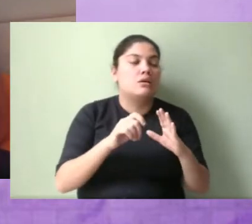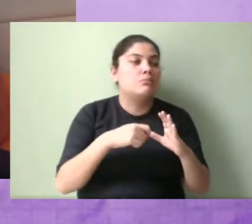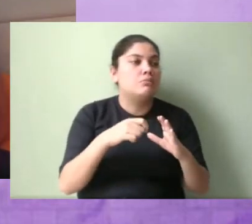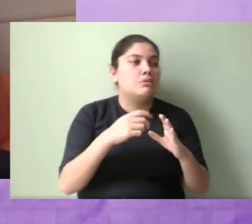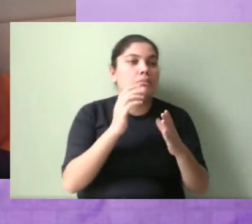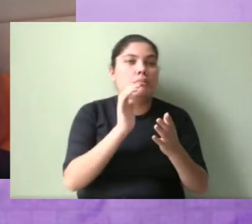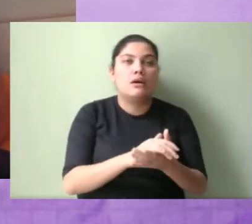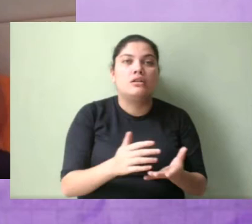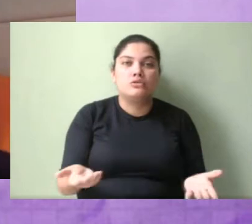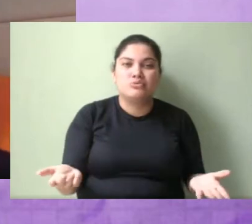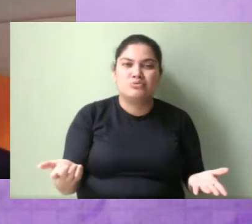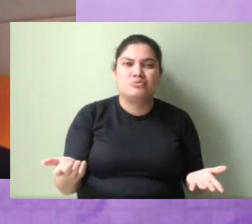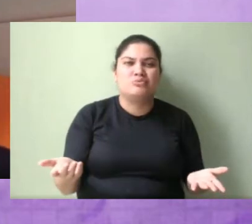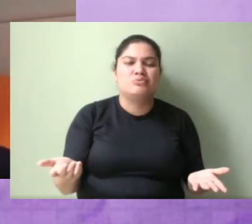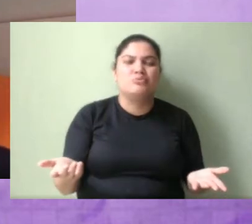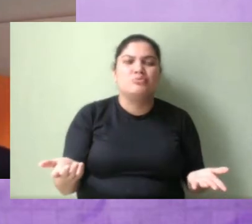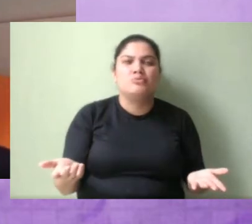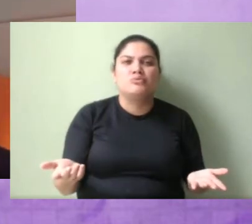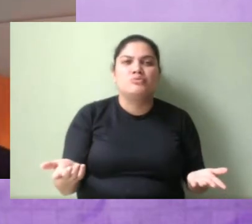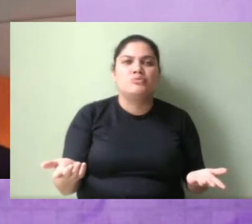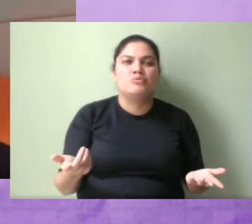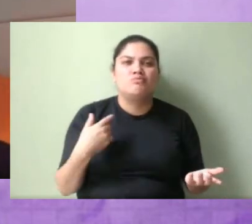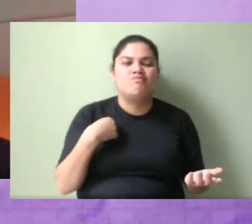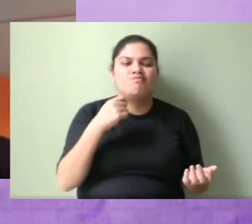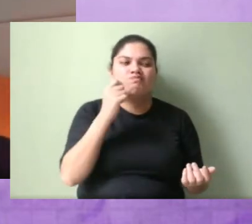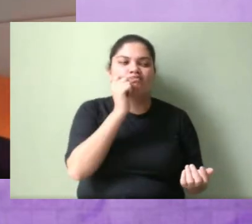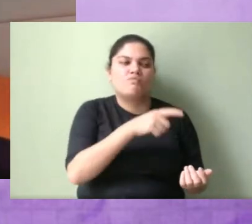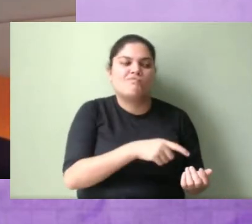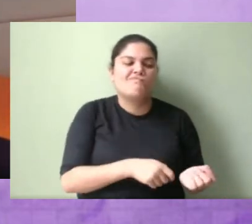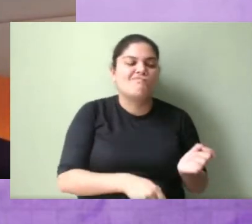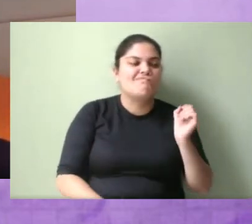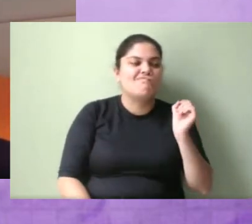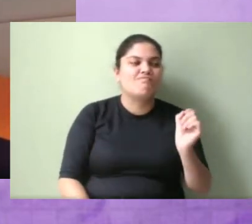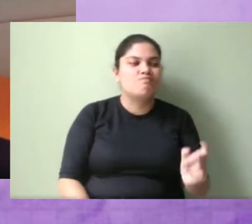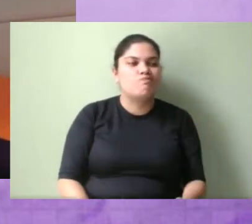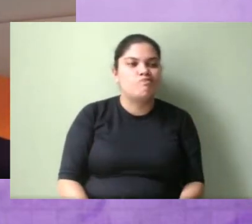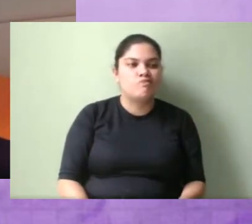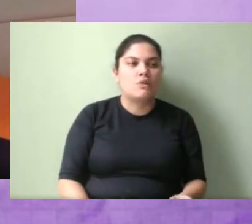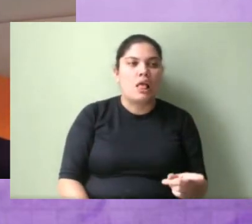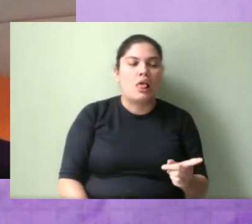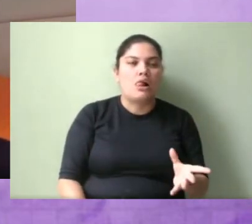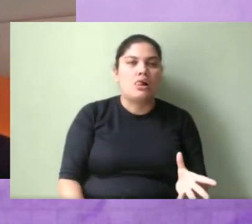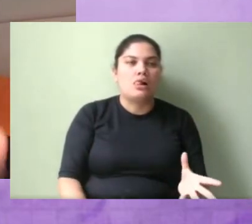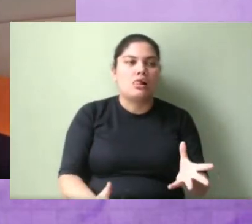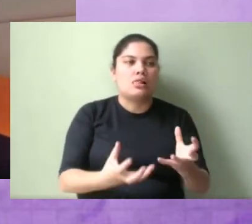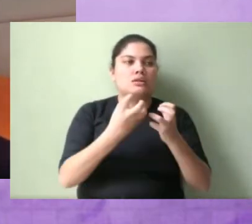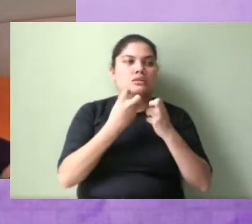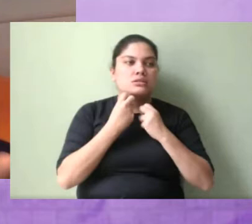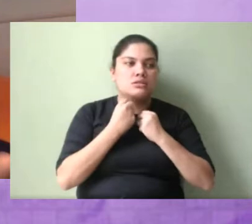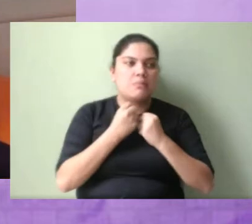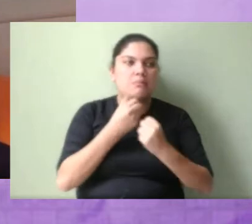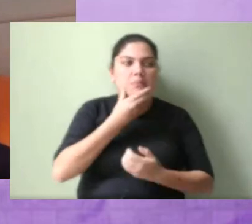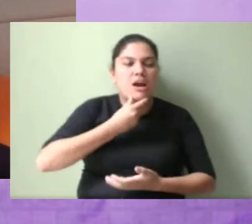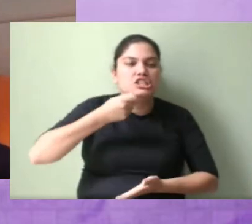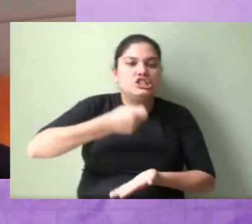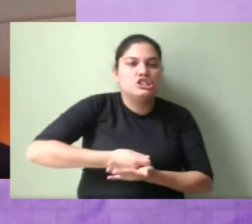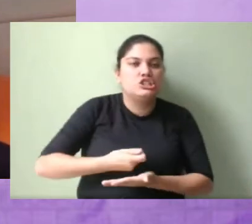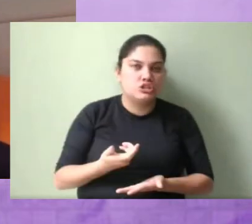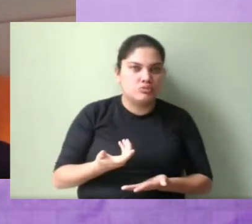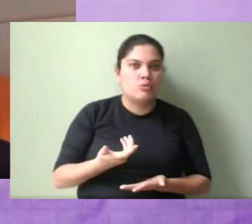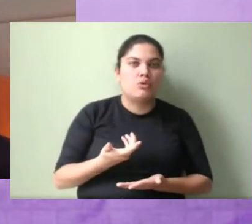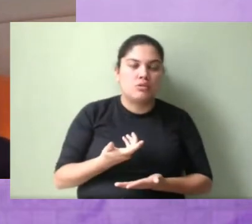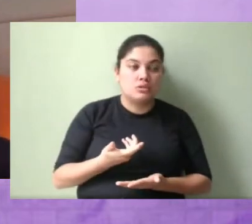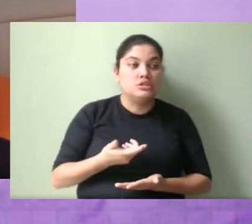professora, doutoranda, maravilhosa, mas assim, né? Bateu o cartão todo mundo para sua casa, vai fazer comida para o teu marido. Esse